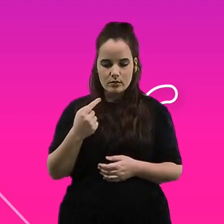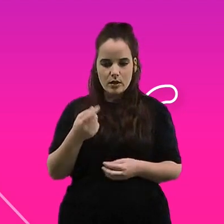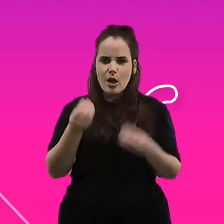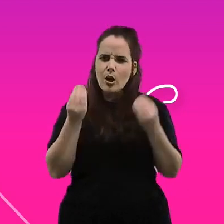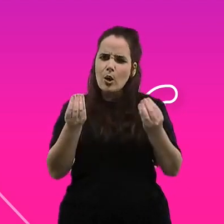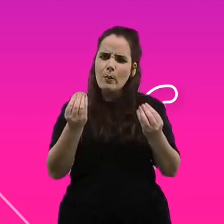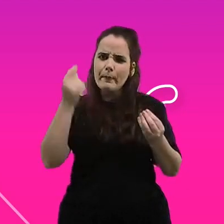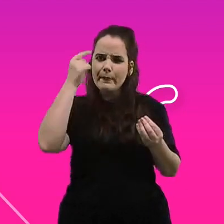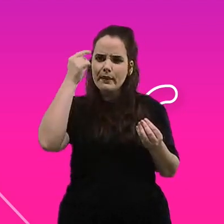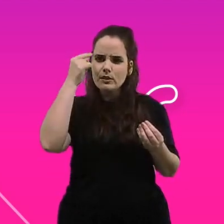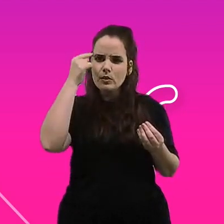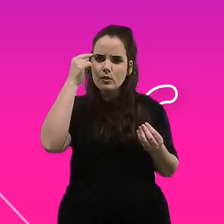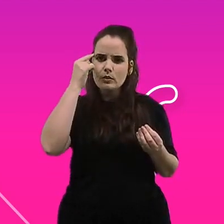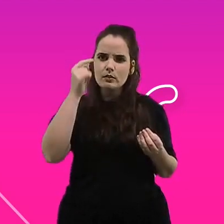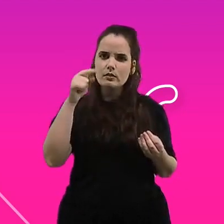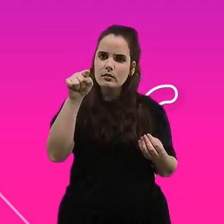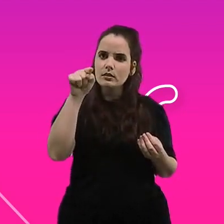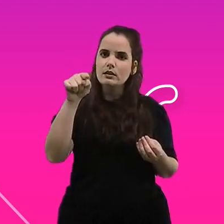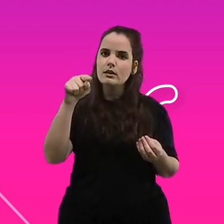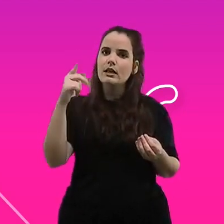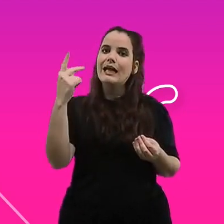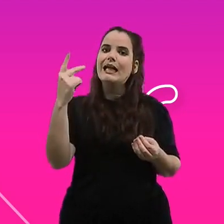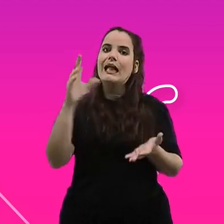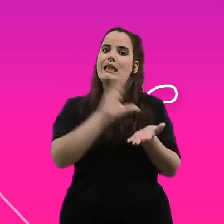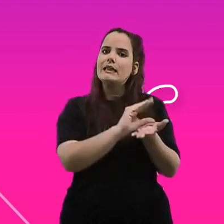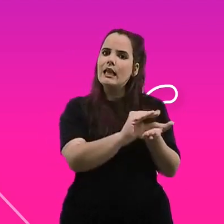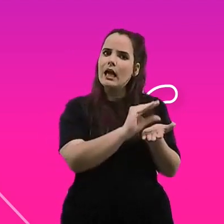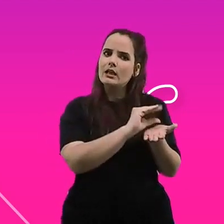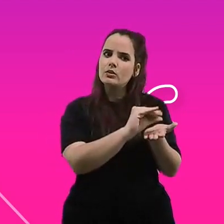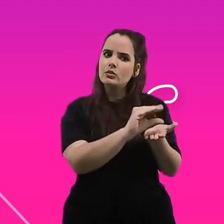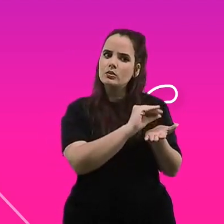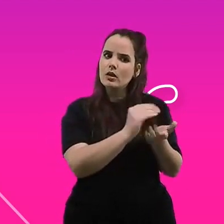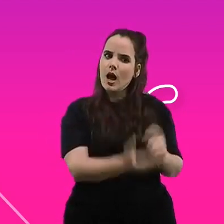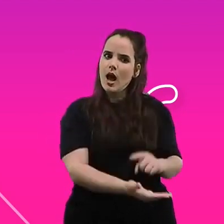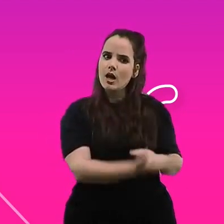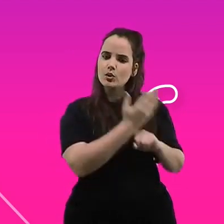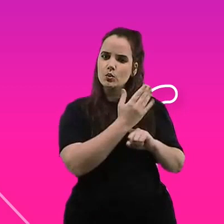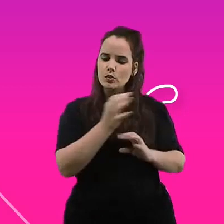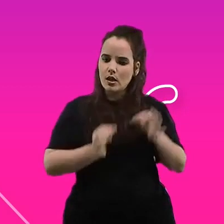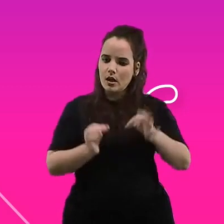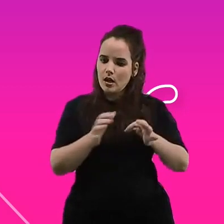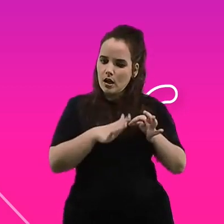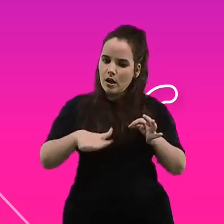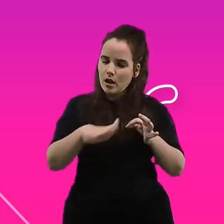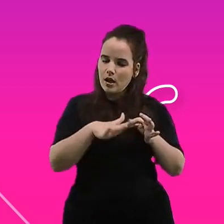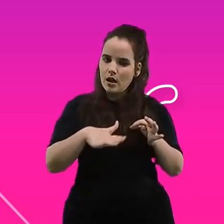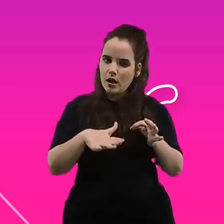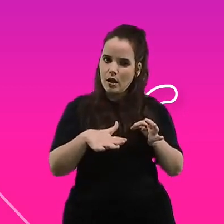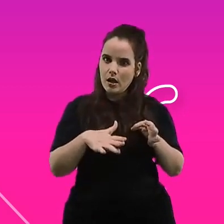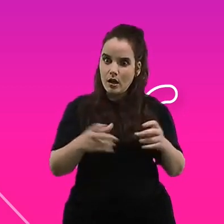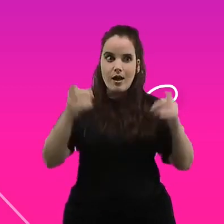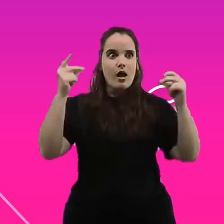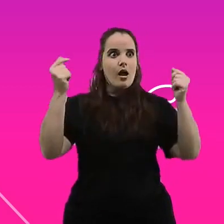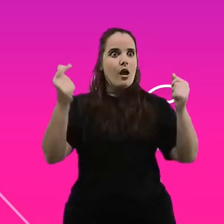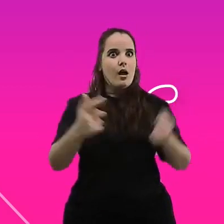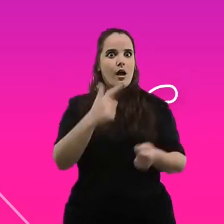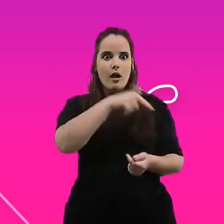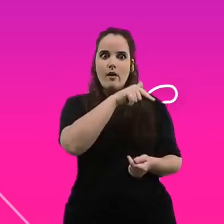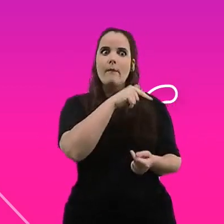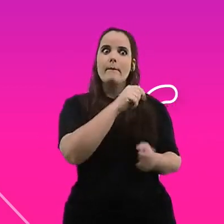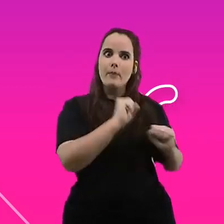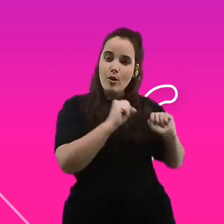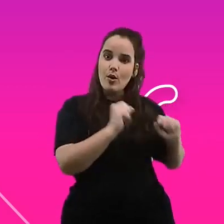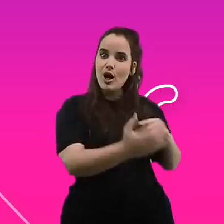iam ajudar o senhor a cumprir a sua missão? Qual o convite que você faz aos gestores para que usem esses dados para honrar a missão